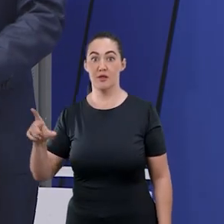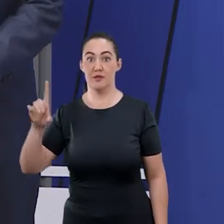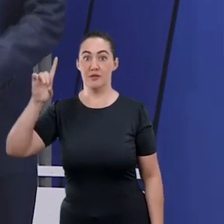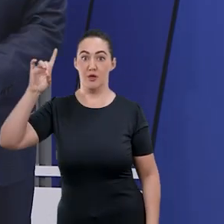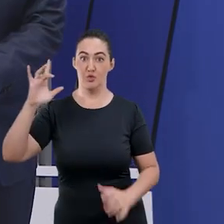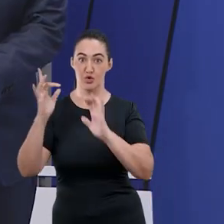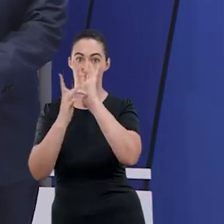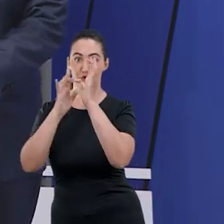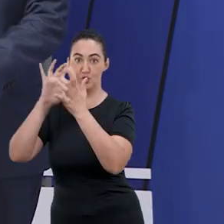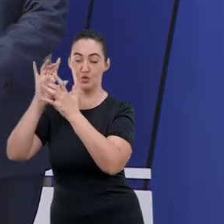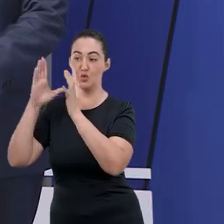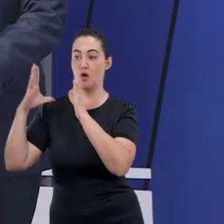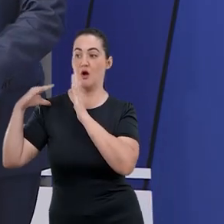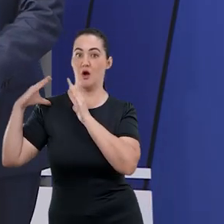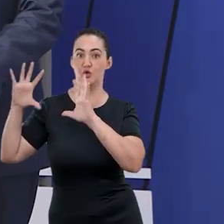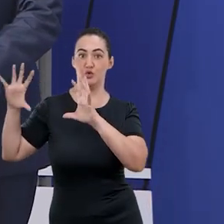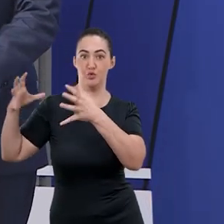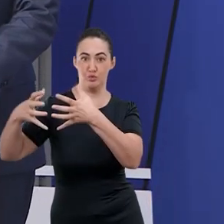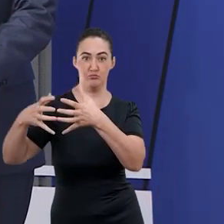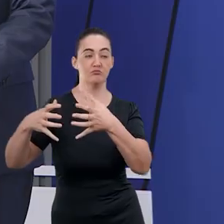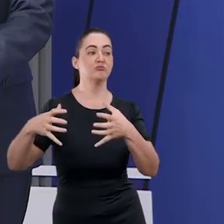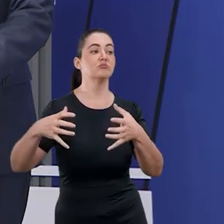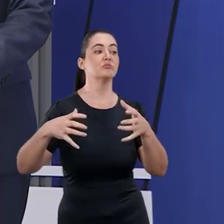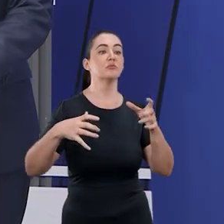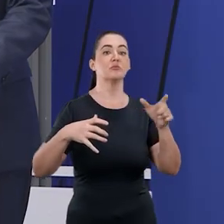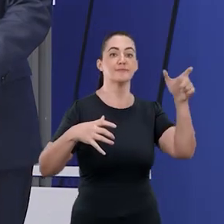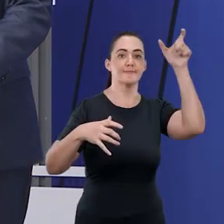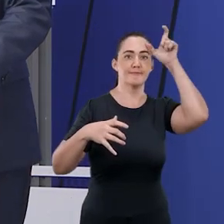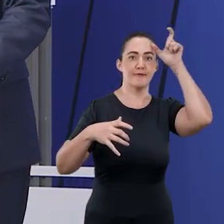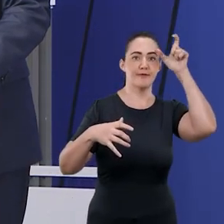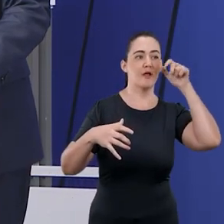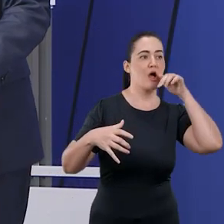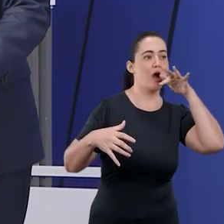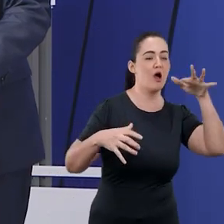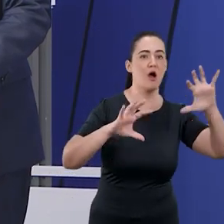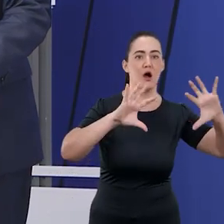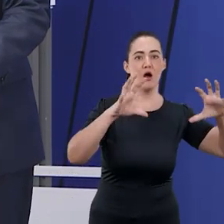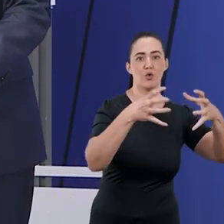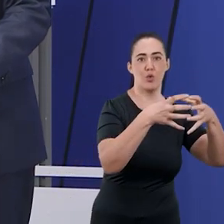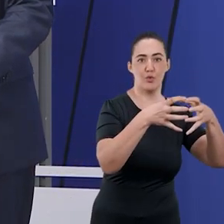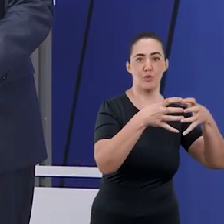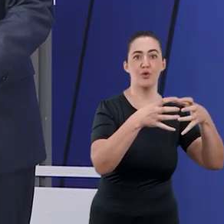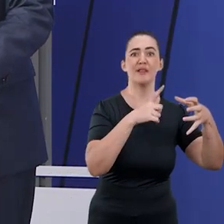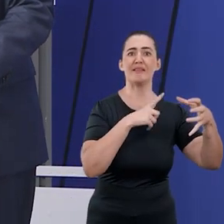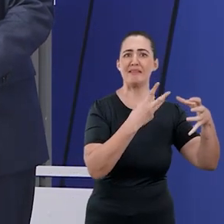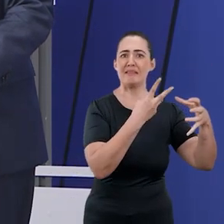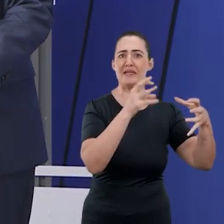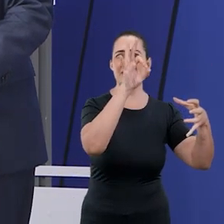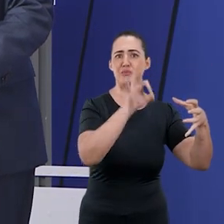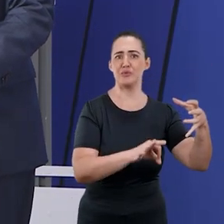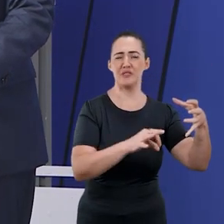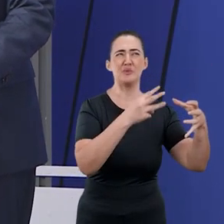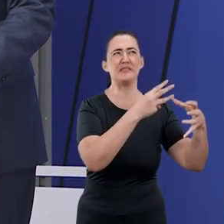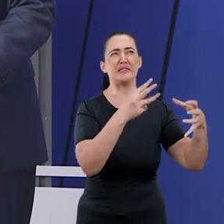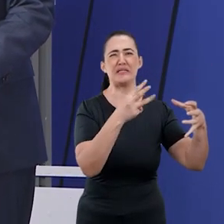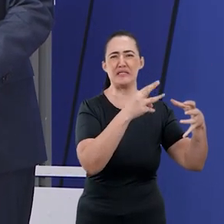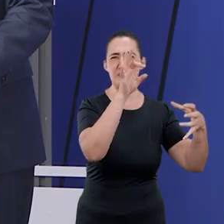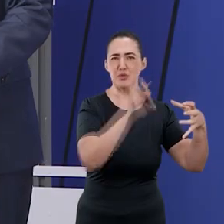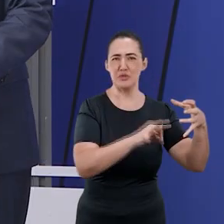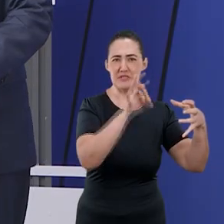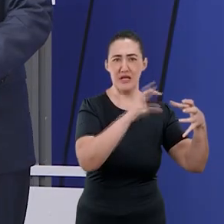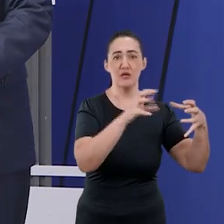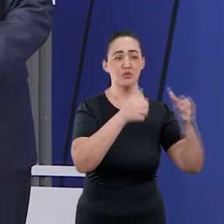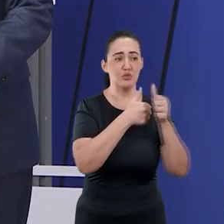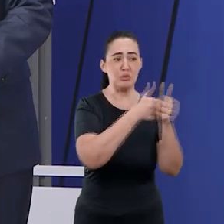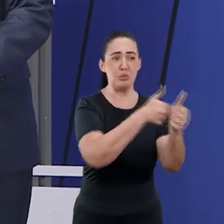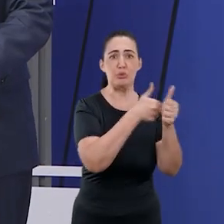que ele convenceu a segui-lo. Ele levou a terça parte dos anjos. 1/3, 33% dos anjos seguiram